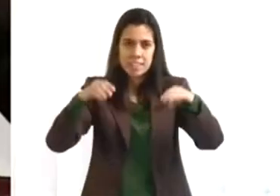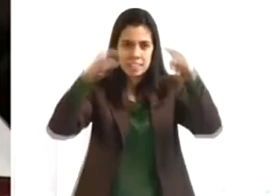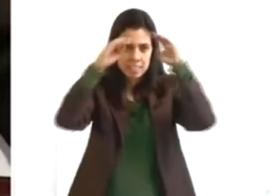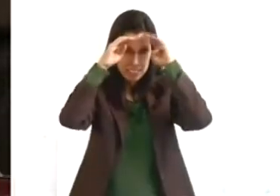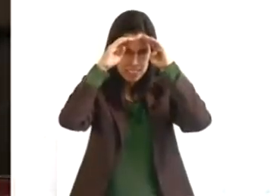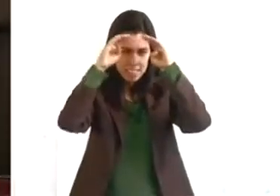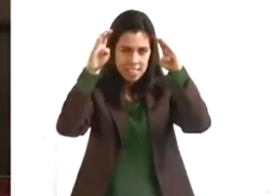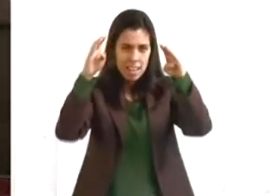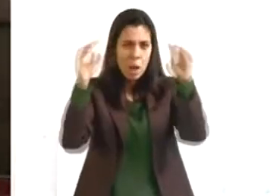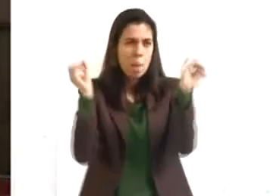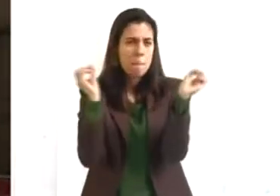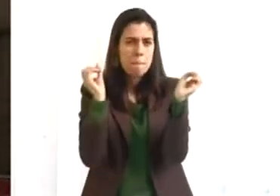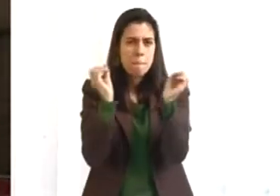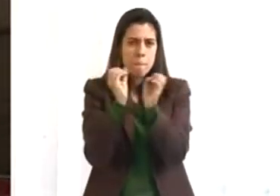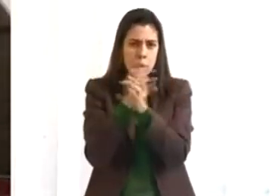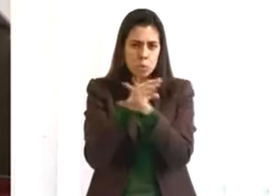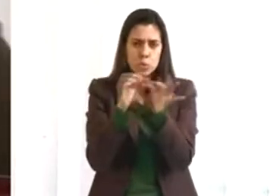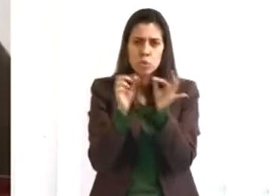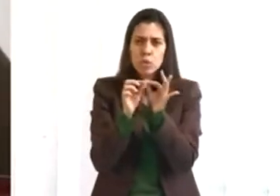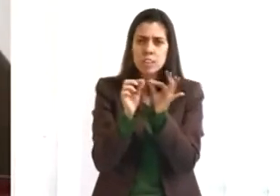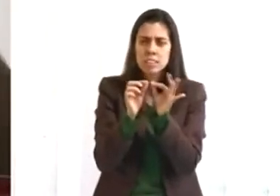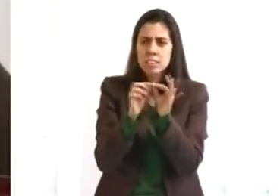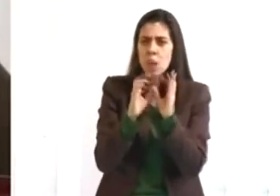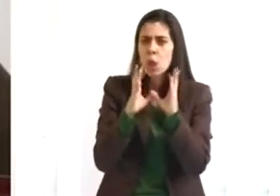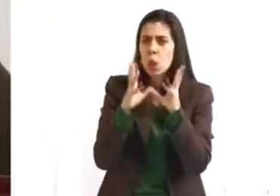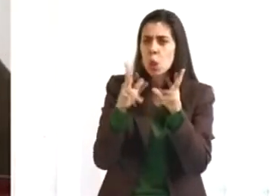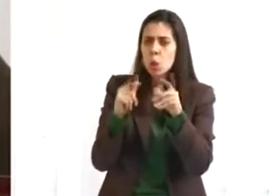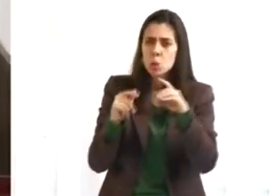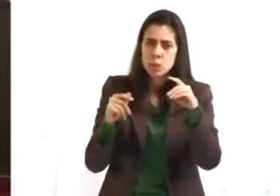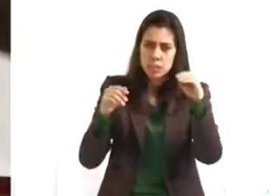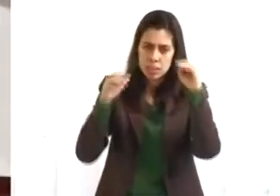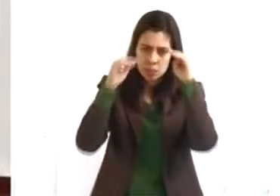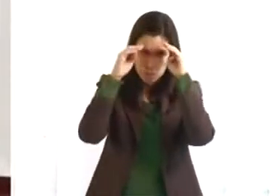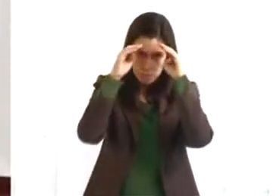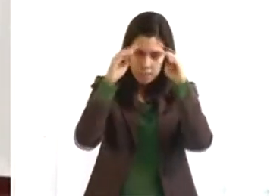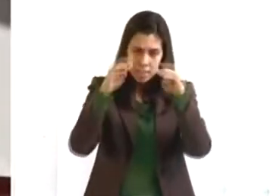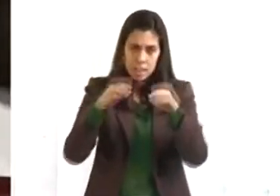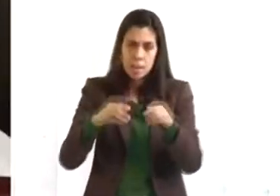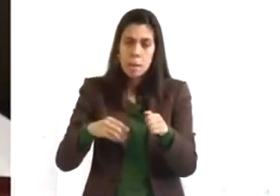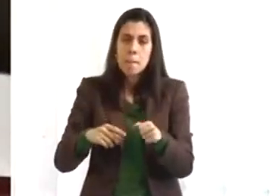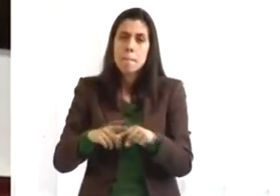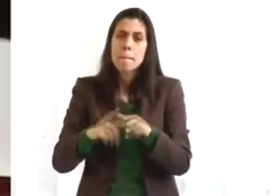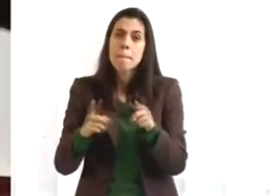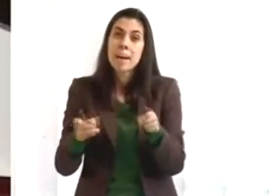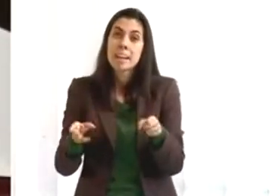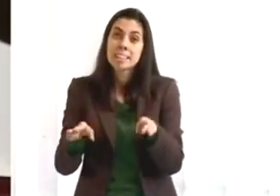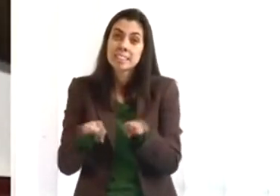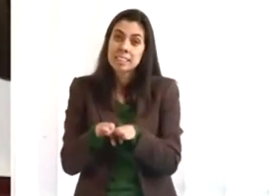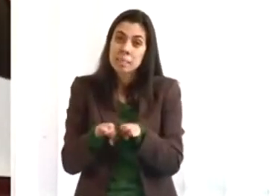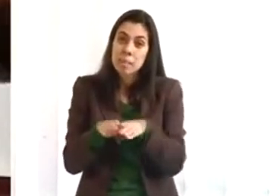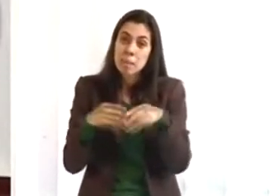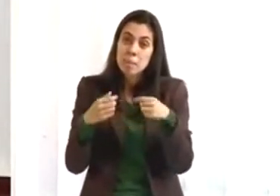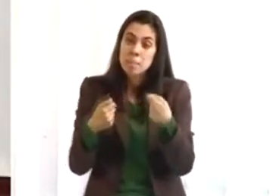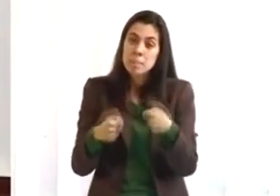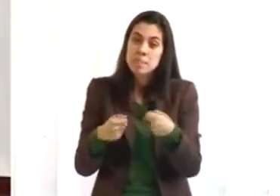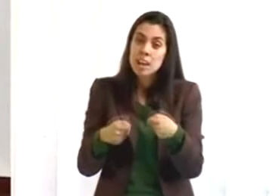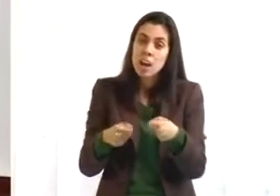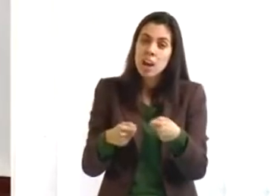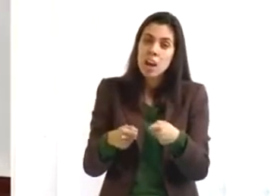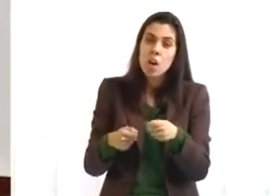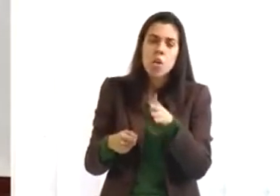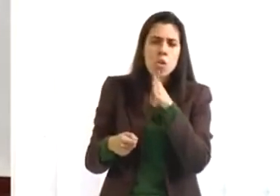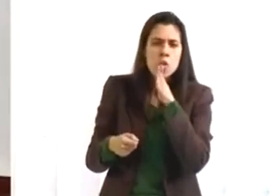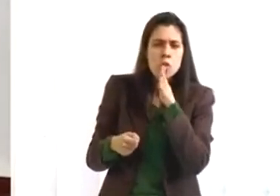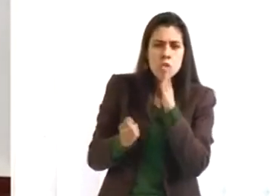fazer o que Deus manda, mas o discípulo precisa conhecer a palavra. Você já imaginou se você vai evangelizar uma pessoa e ela fizer uma